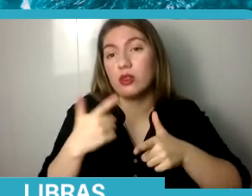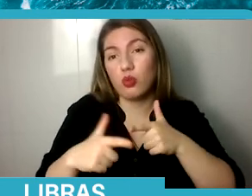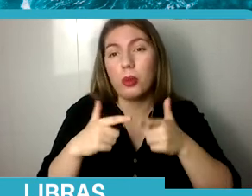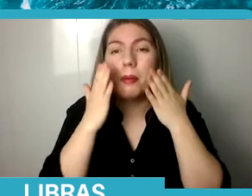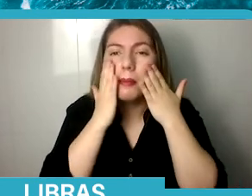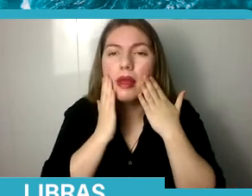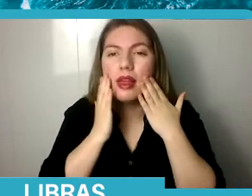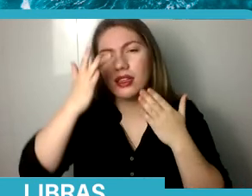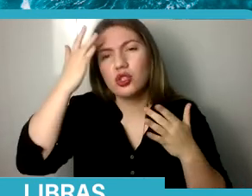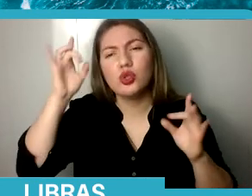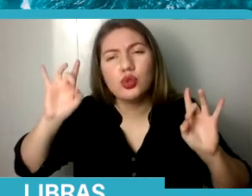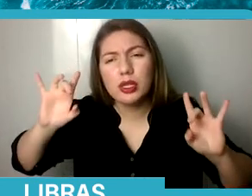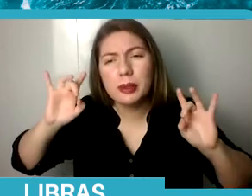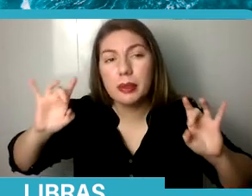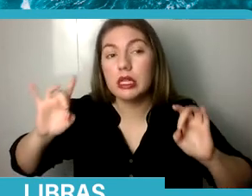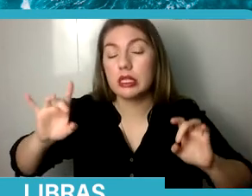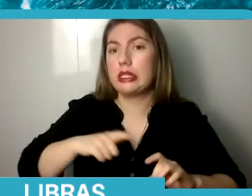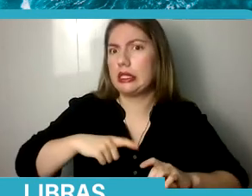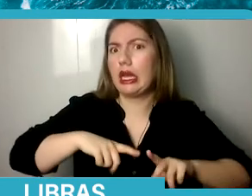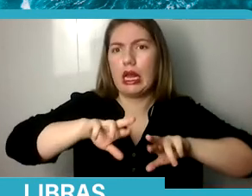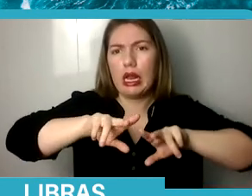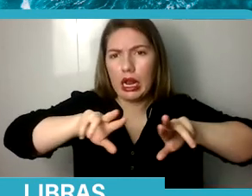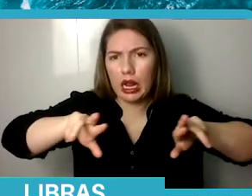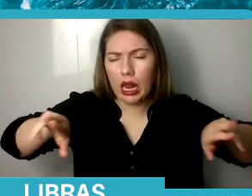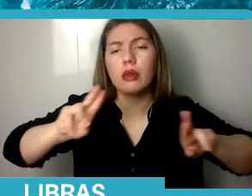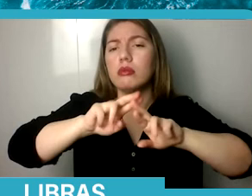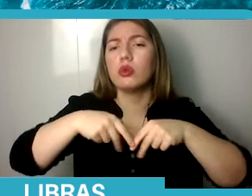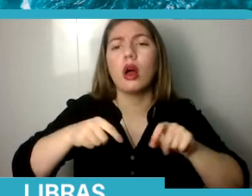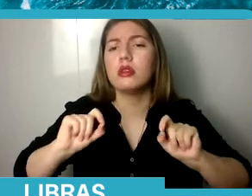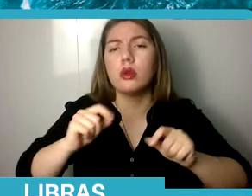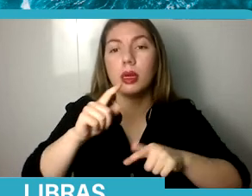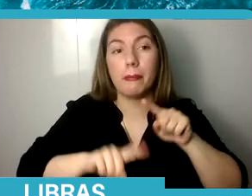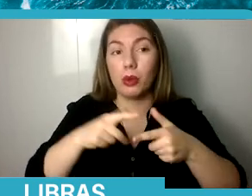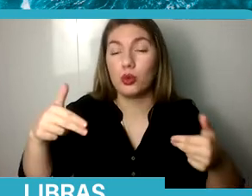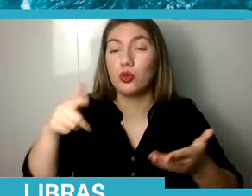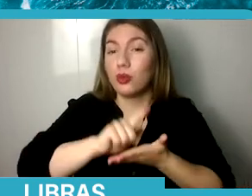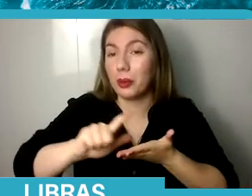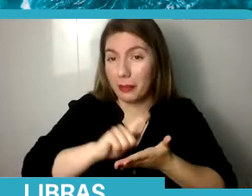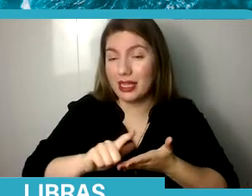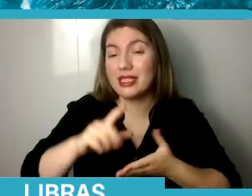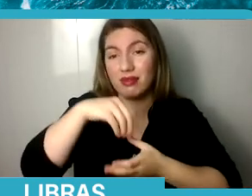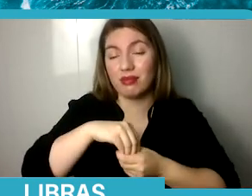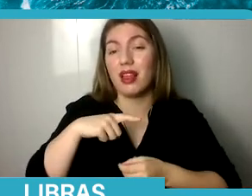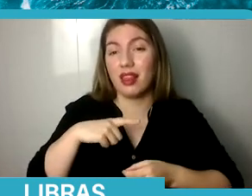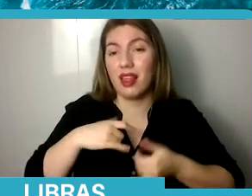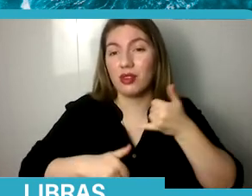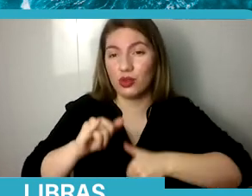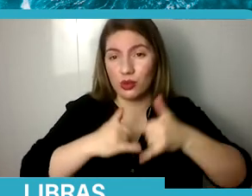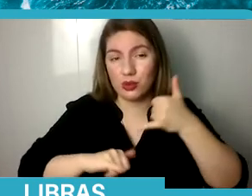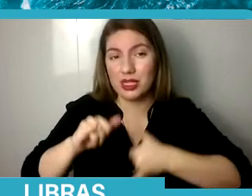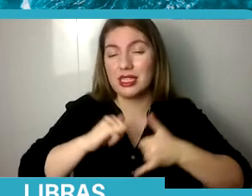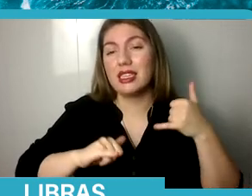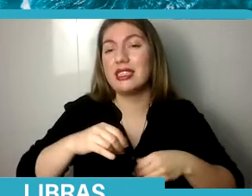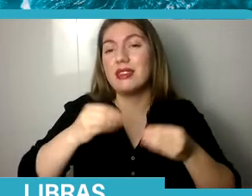dores de cabeça em quem tem uma série de energia relação decorrentes de substâncias tóxicas que estão presentes nos produtos de